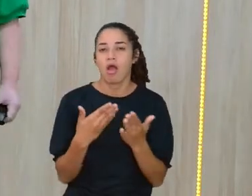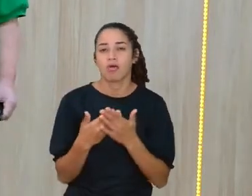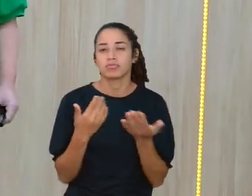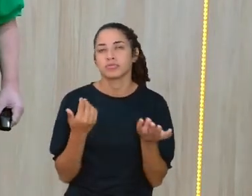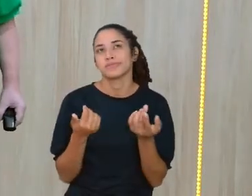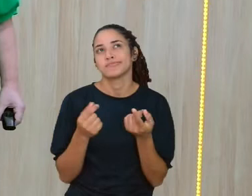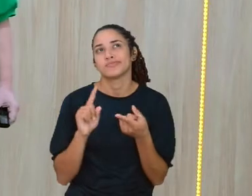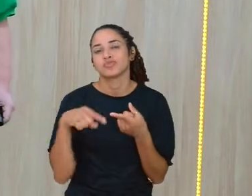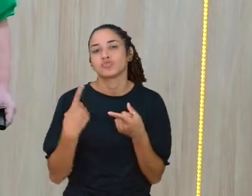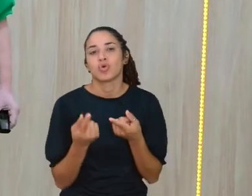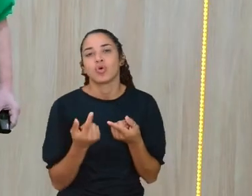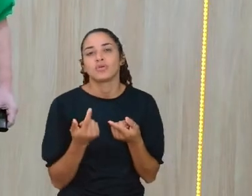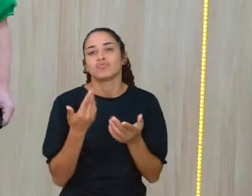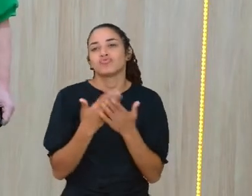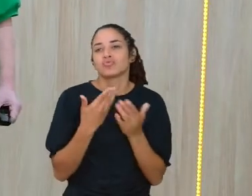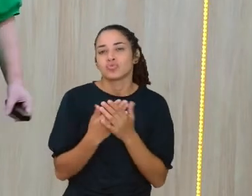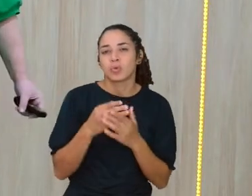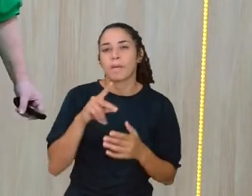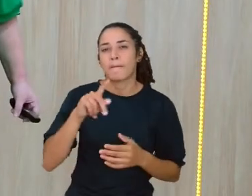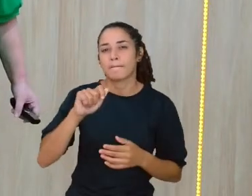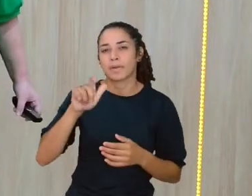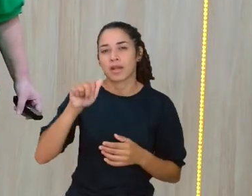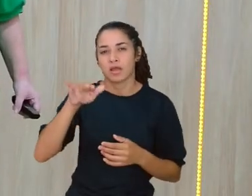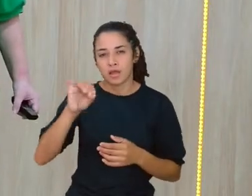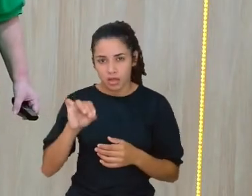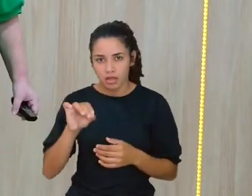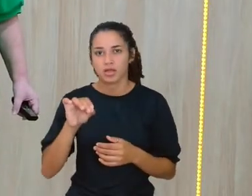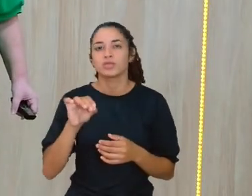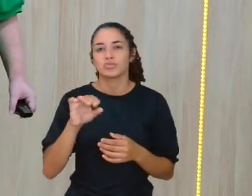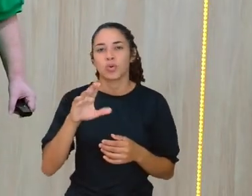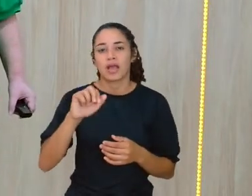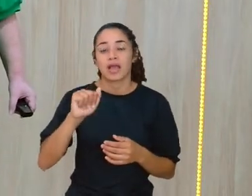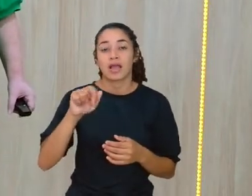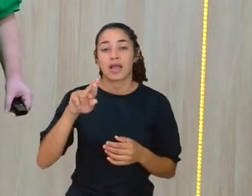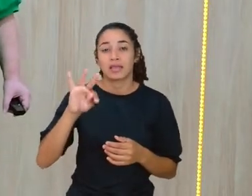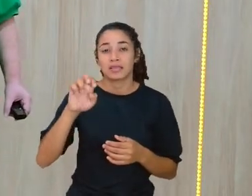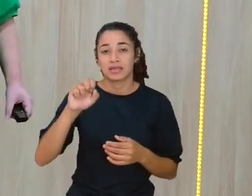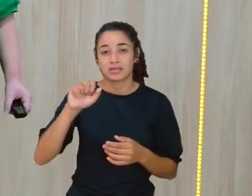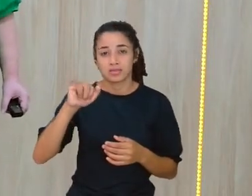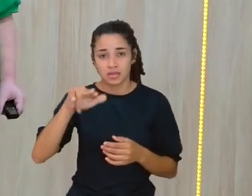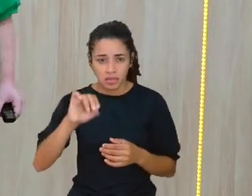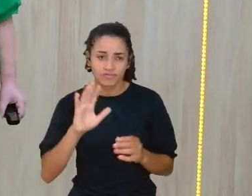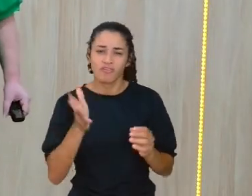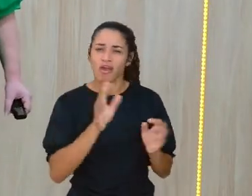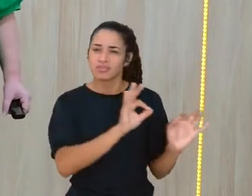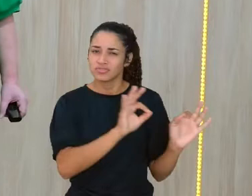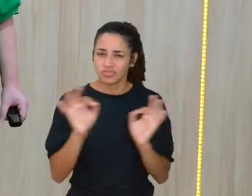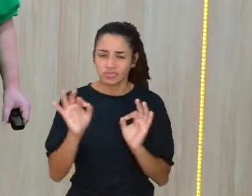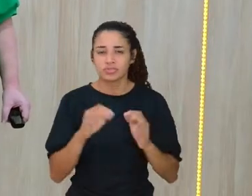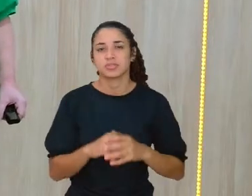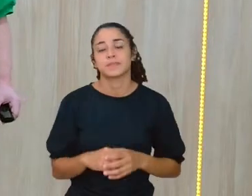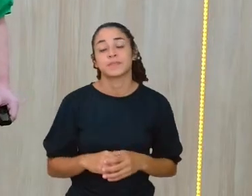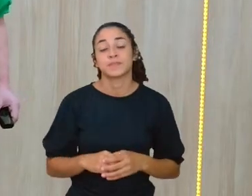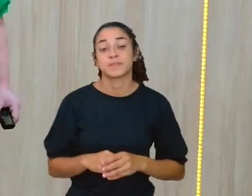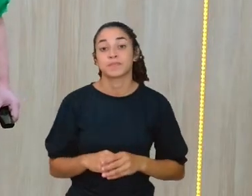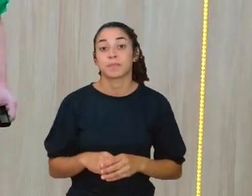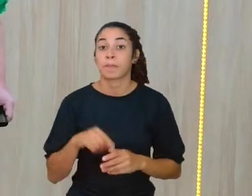com plano cartesiano. Vai lá, assiste. Não assistiu? Dá uma olhadinha. A